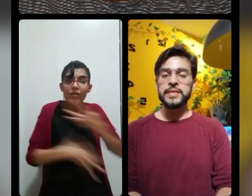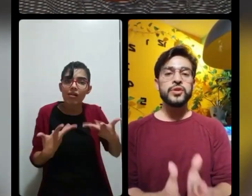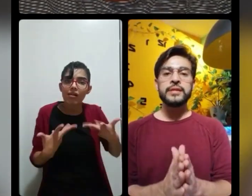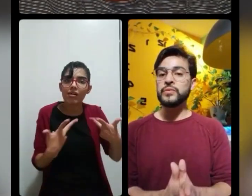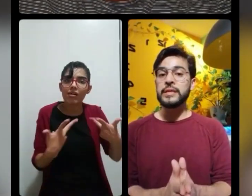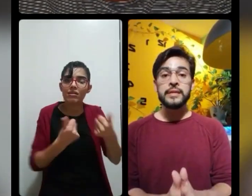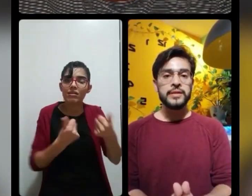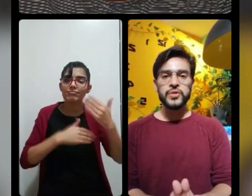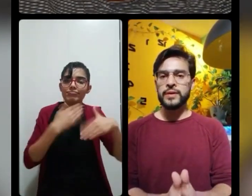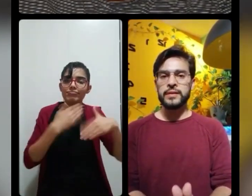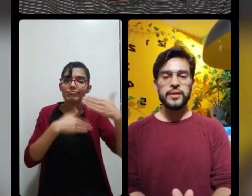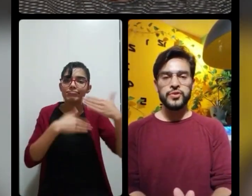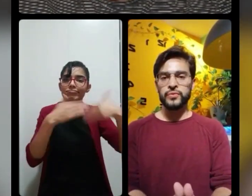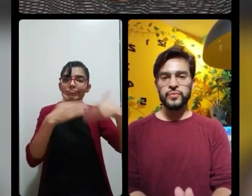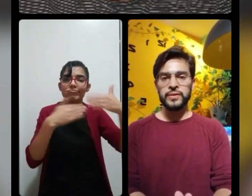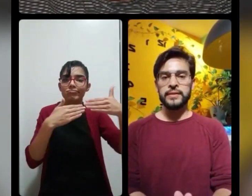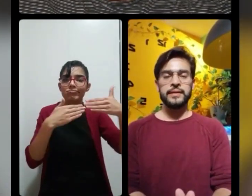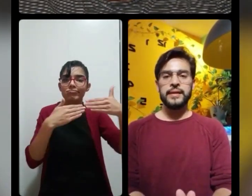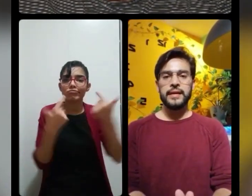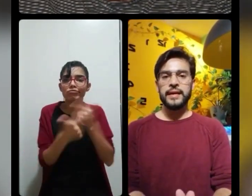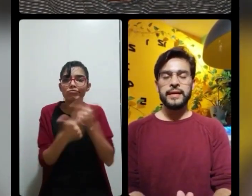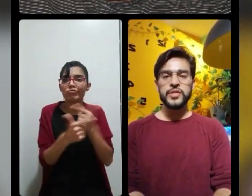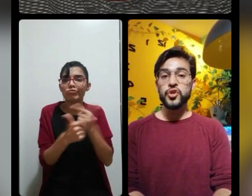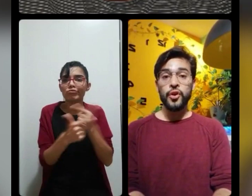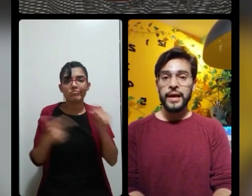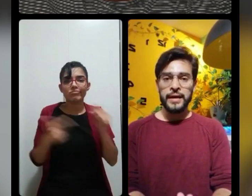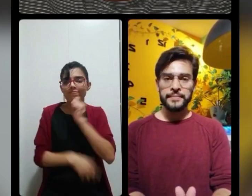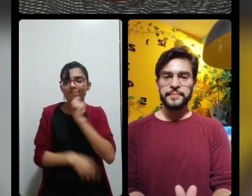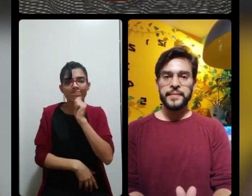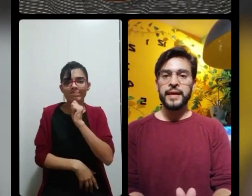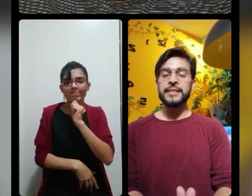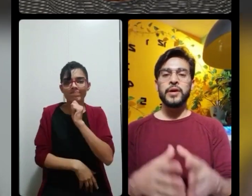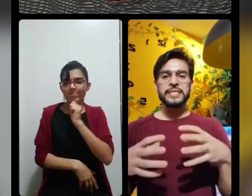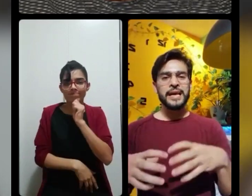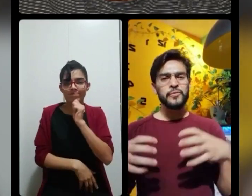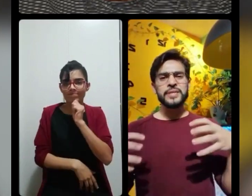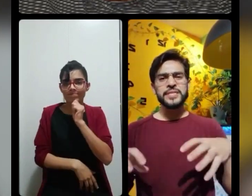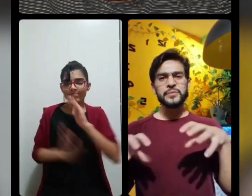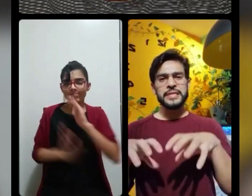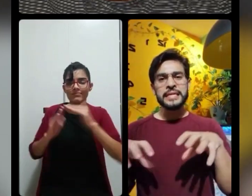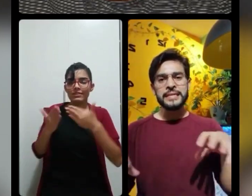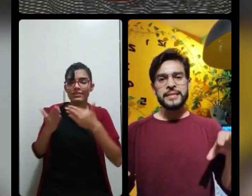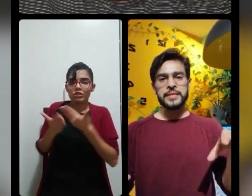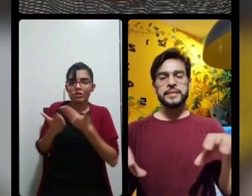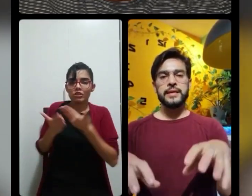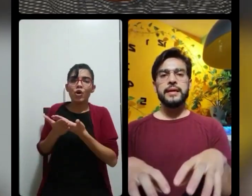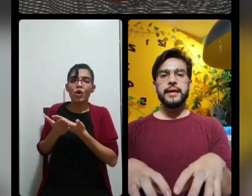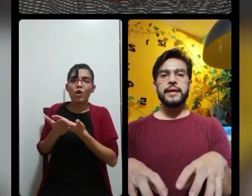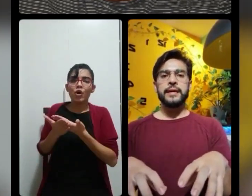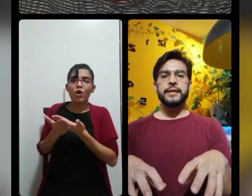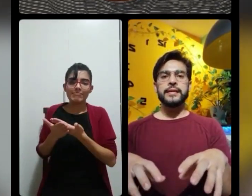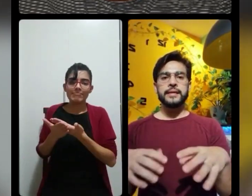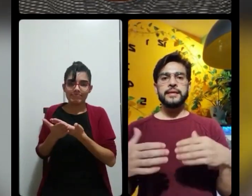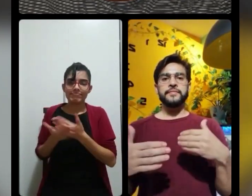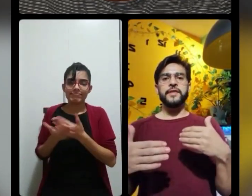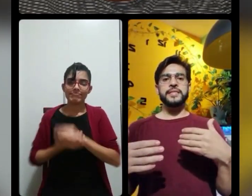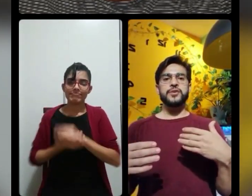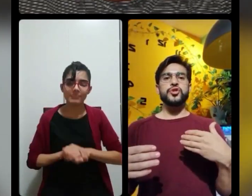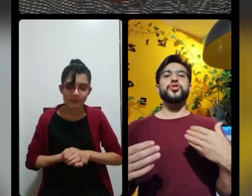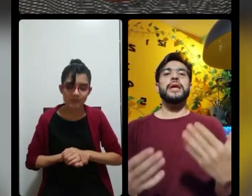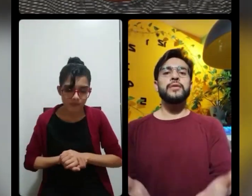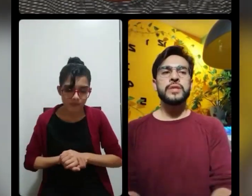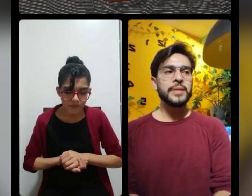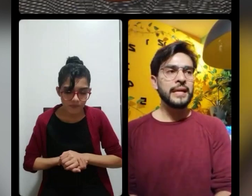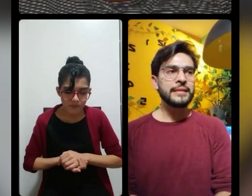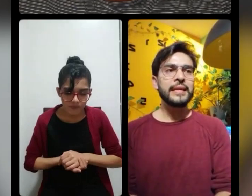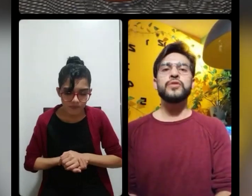de sinais. A gente não tem isso ainda na estrutura escolar. Né? Então, as lacunas são tantas que fazem